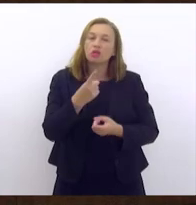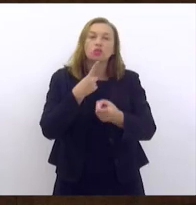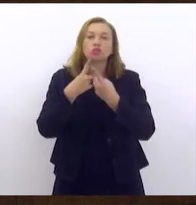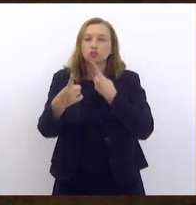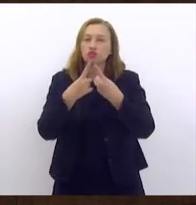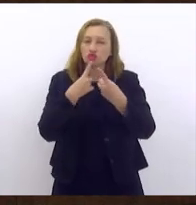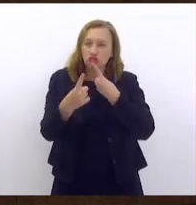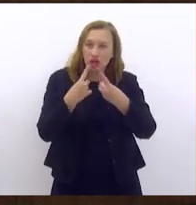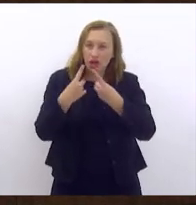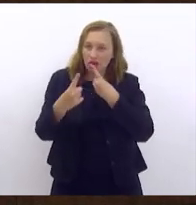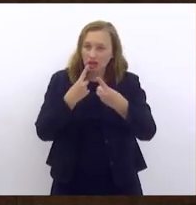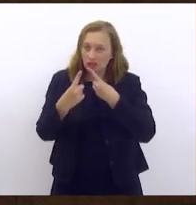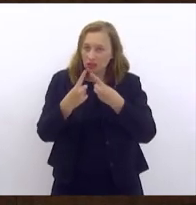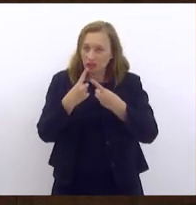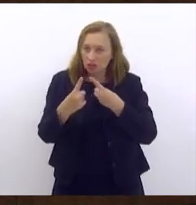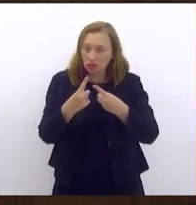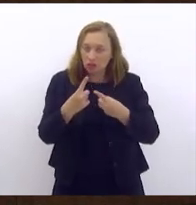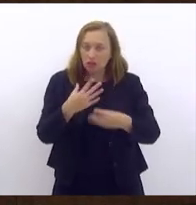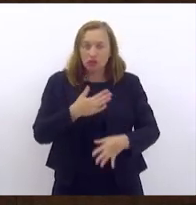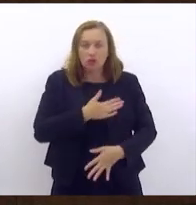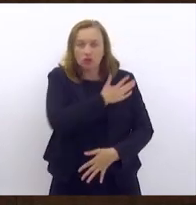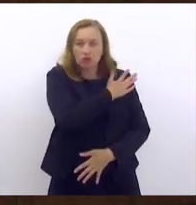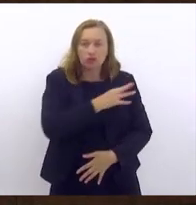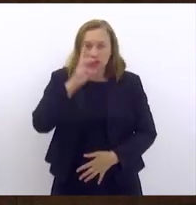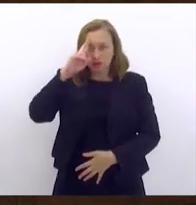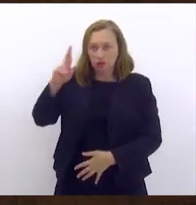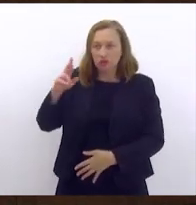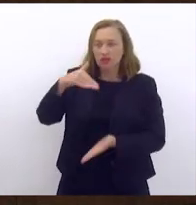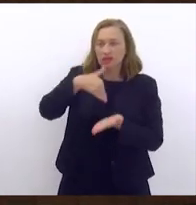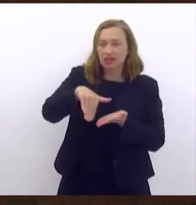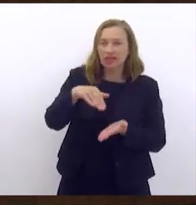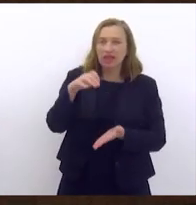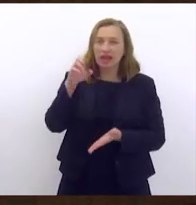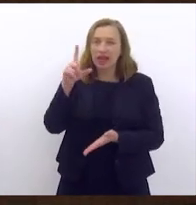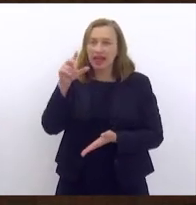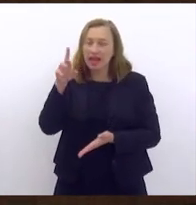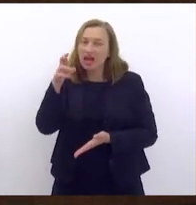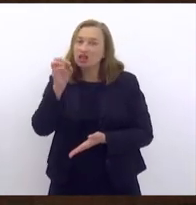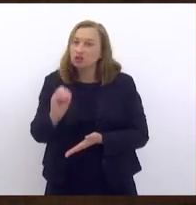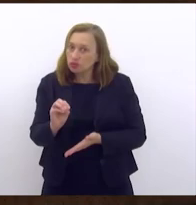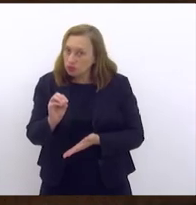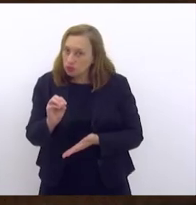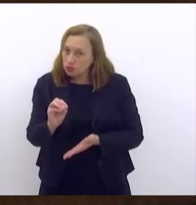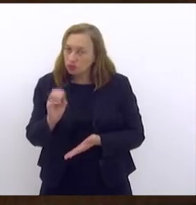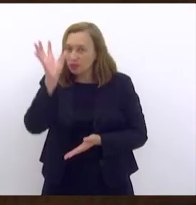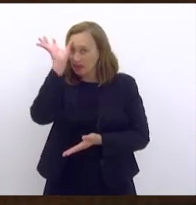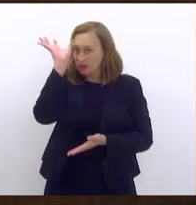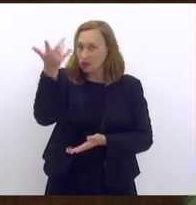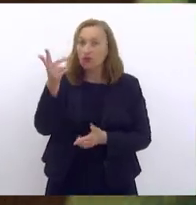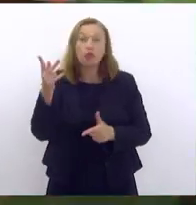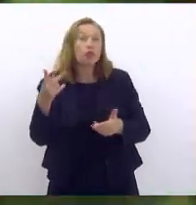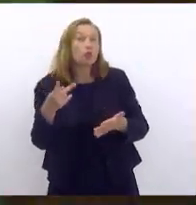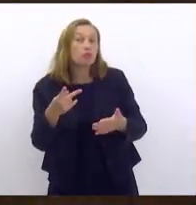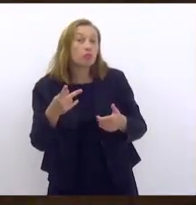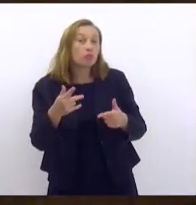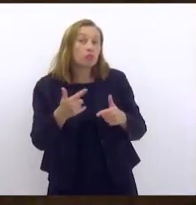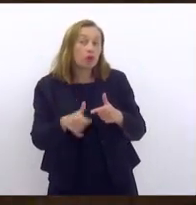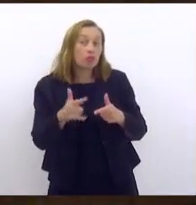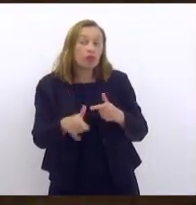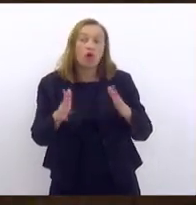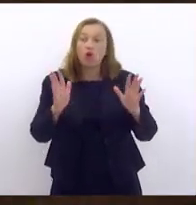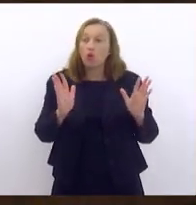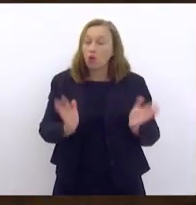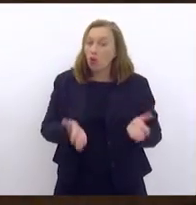diálogo com o comandante-geral, o secretário Leandro, na solução desse problema. Então, hoje,